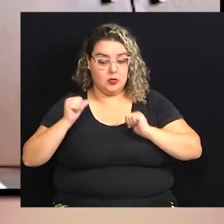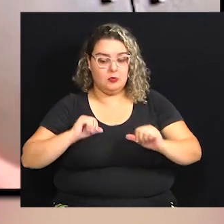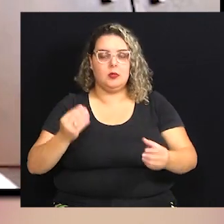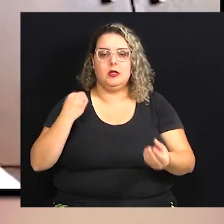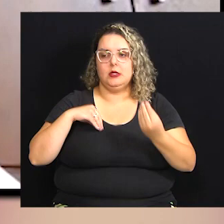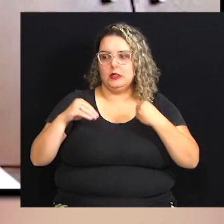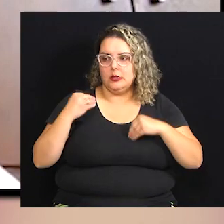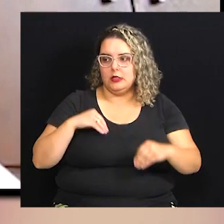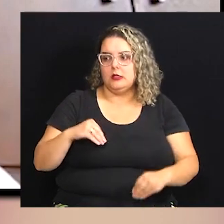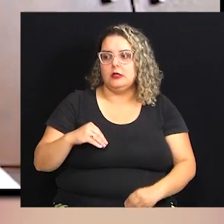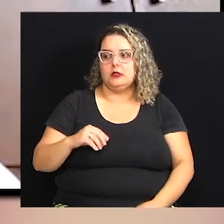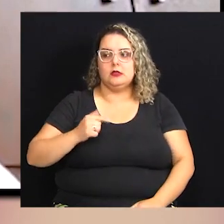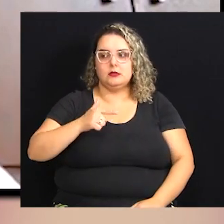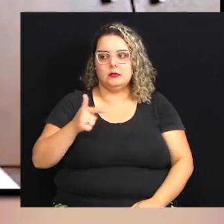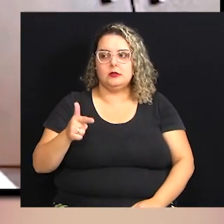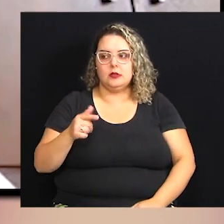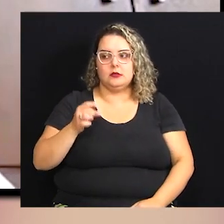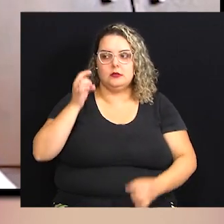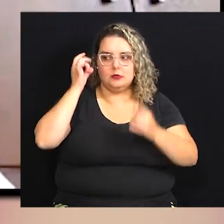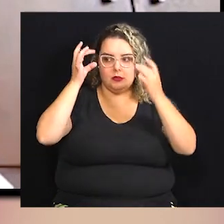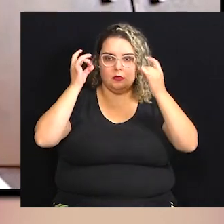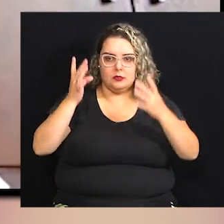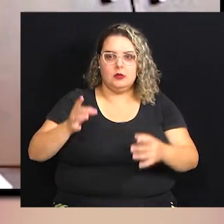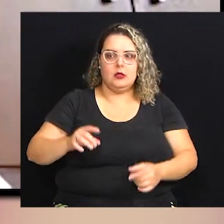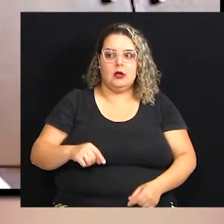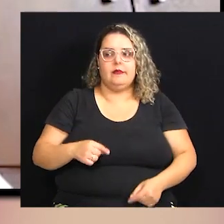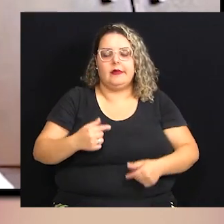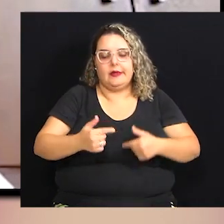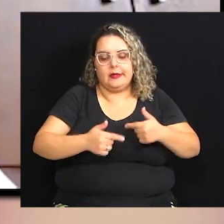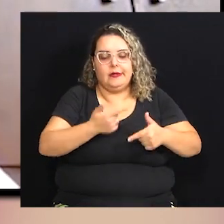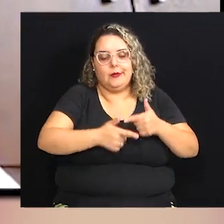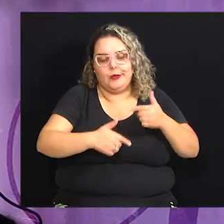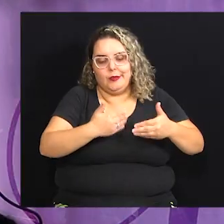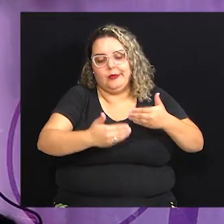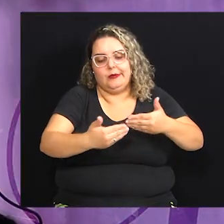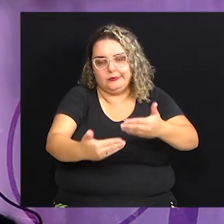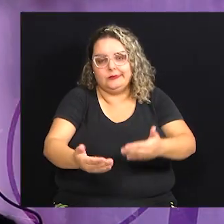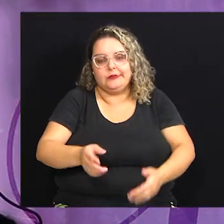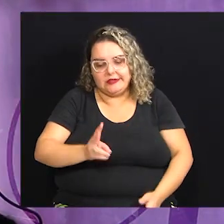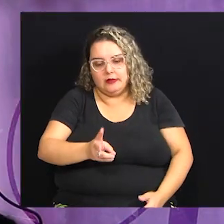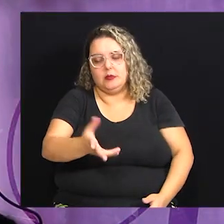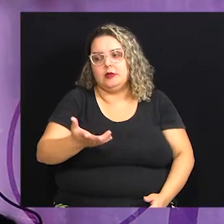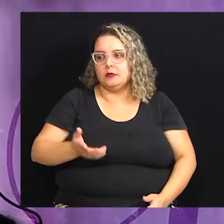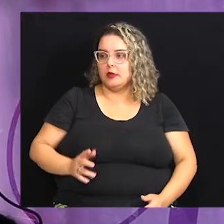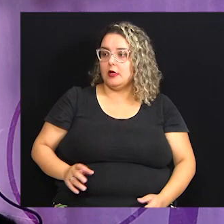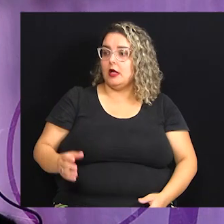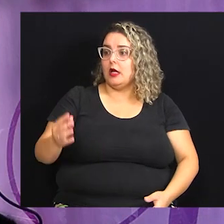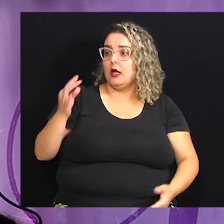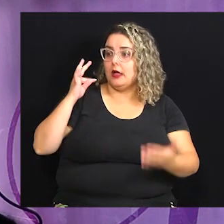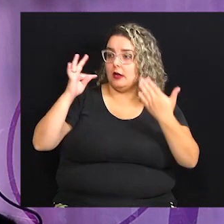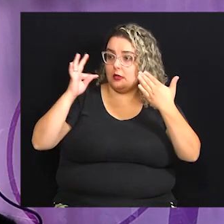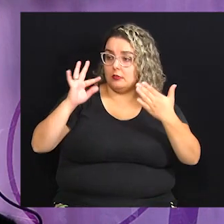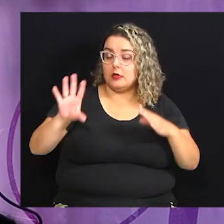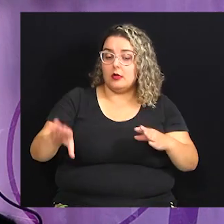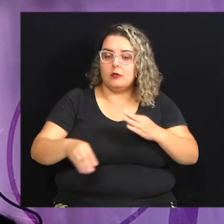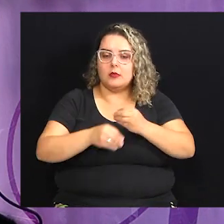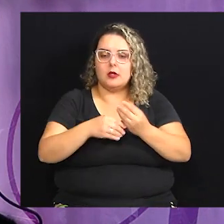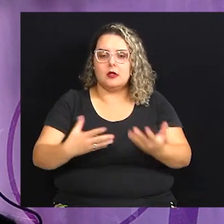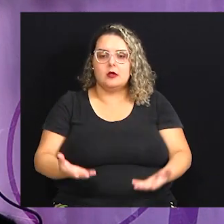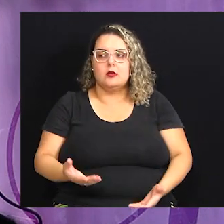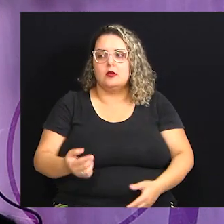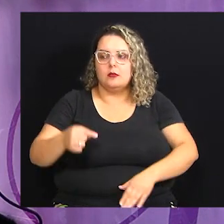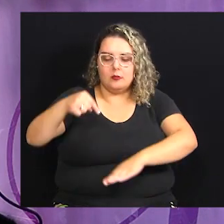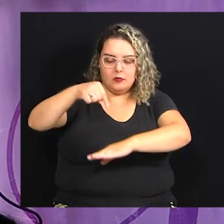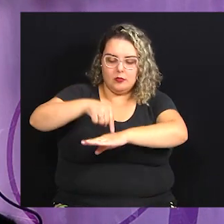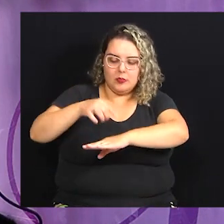própria ansiedade e depressão serem gatilhos para dor de cabeça. A gente fica numa bola de neve. Exatamente. Agora, doutor, terapias